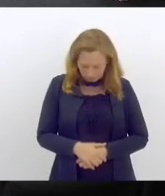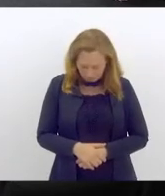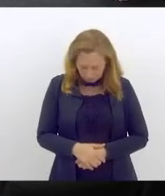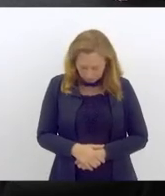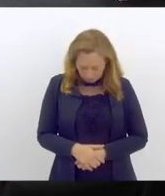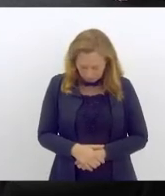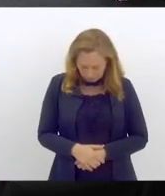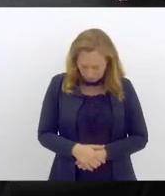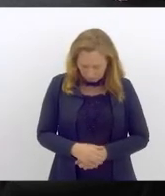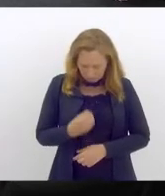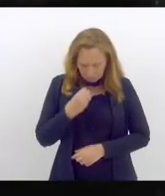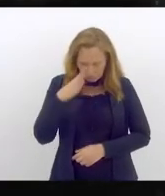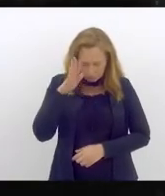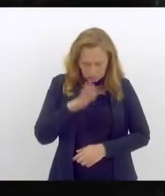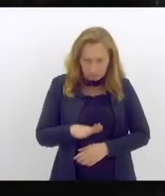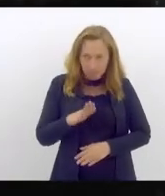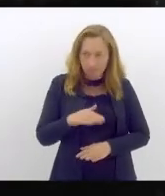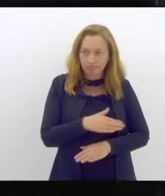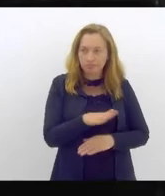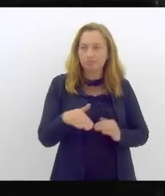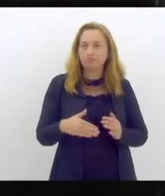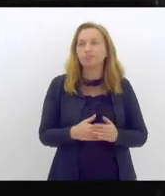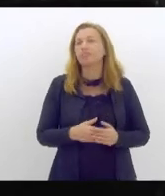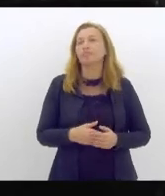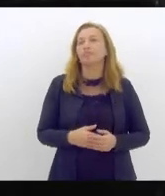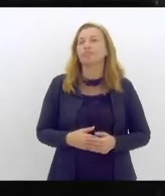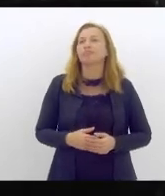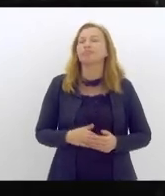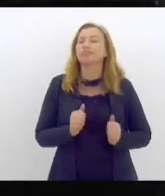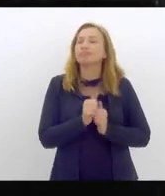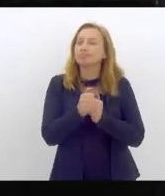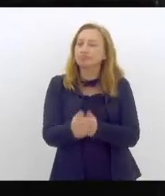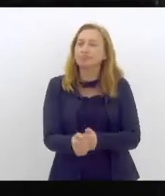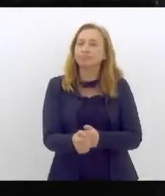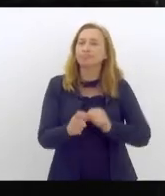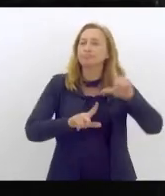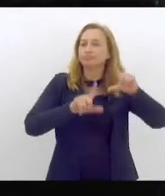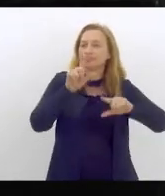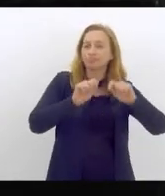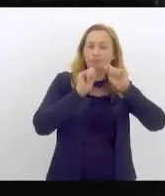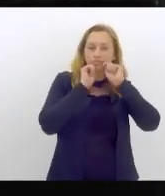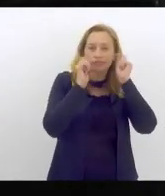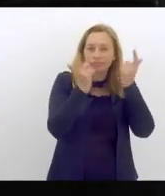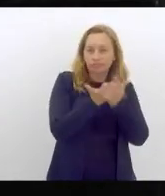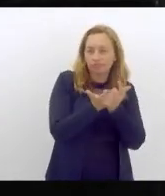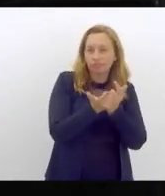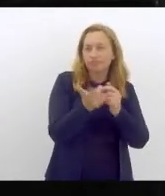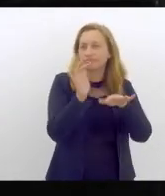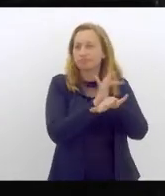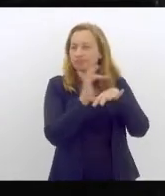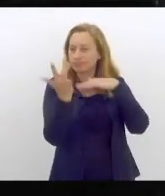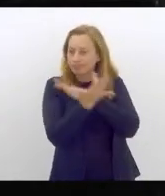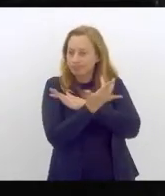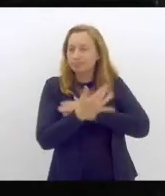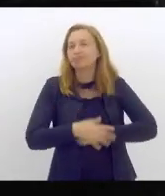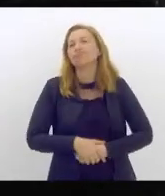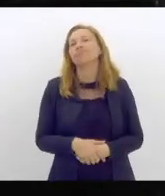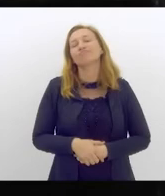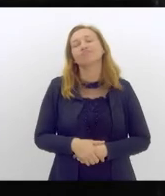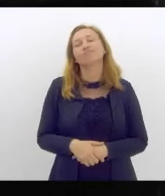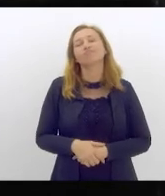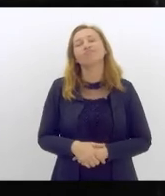uma boa tarde a todos e a todas aqueles que nos acompanham pela TV alerj pelas redes sociais